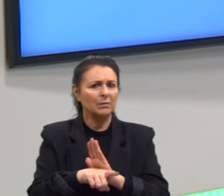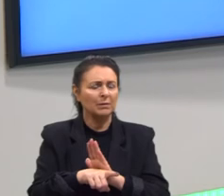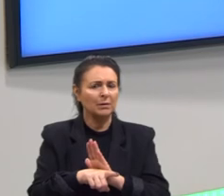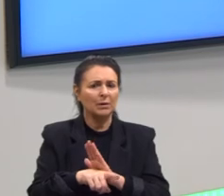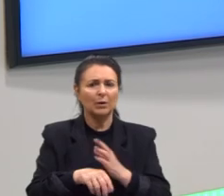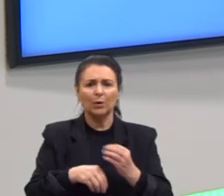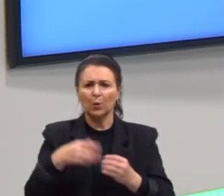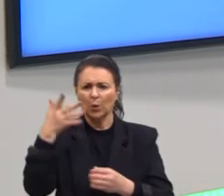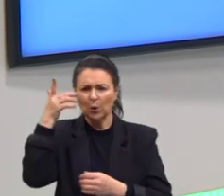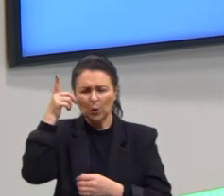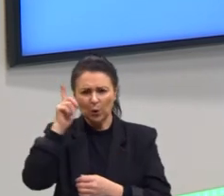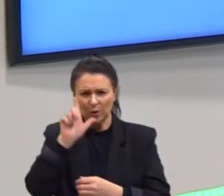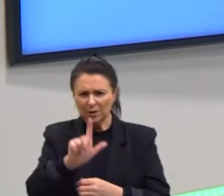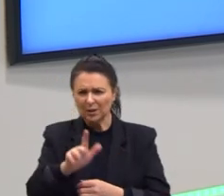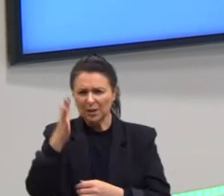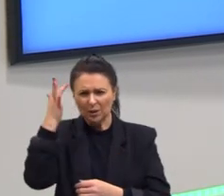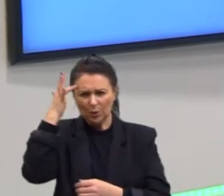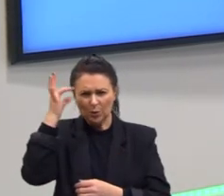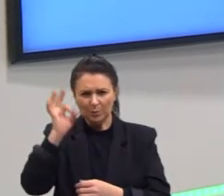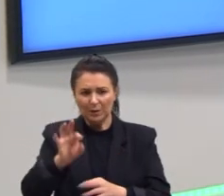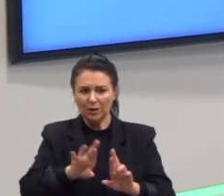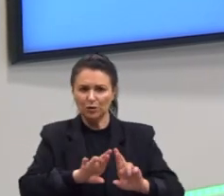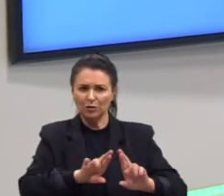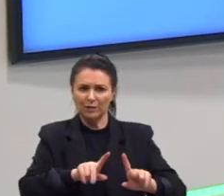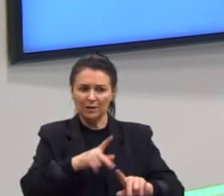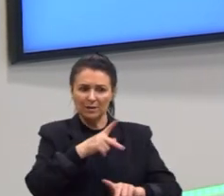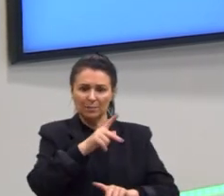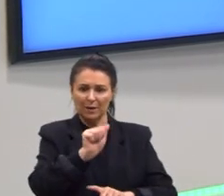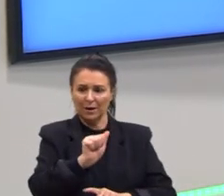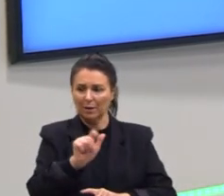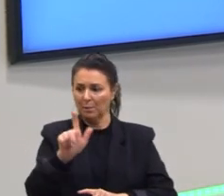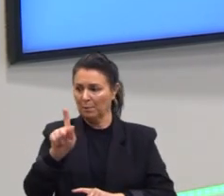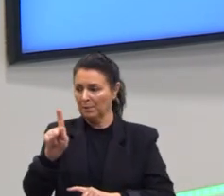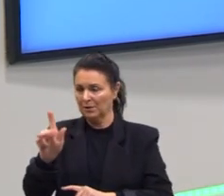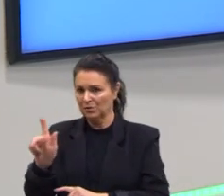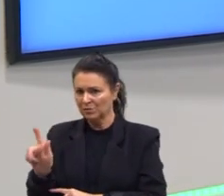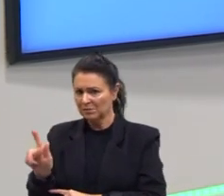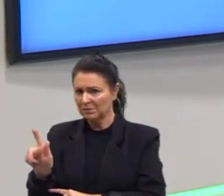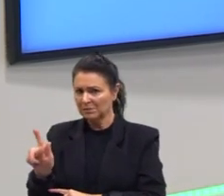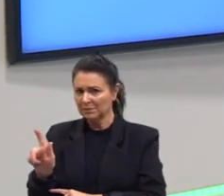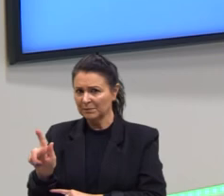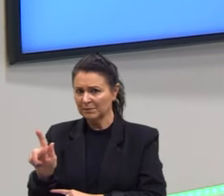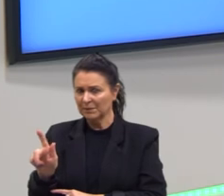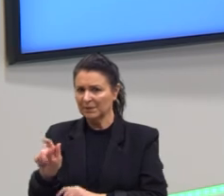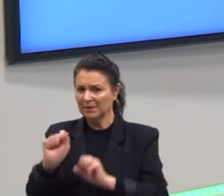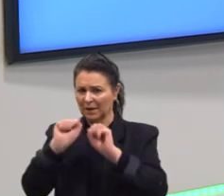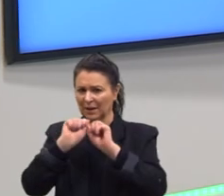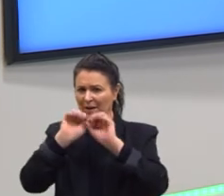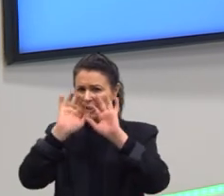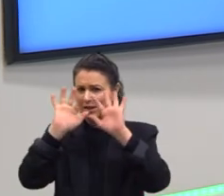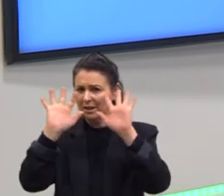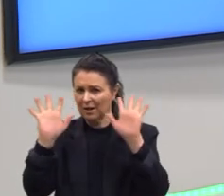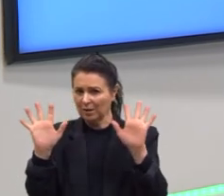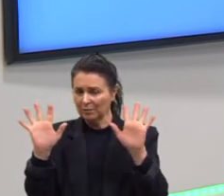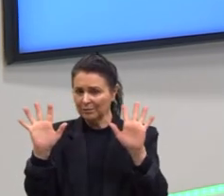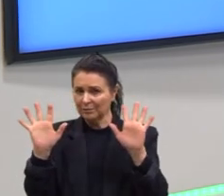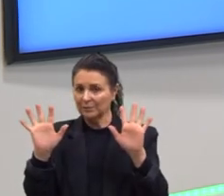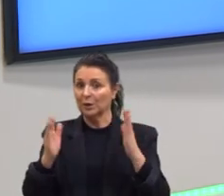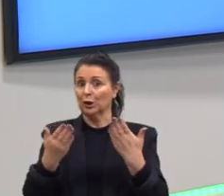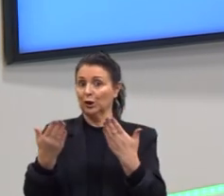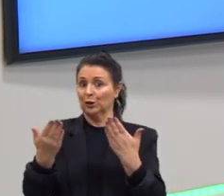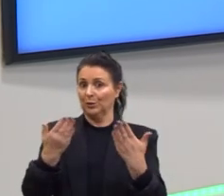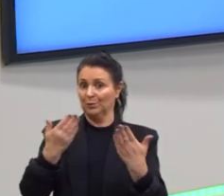vocês conseguiram compreender a diferença entre a pa e pg Ficou claro para vocês Se